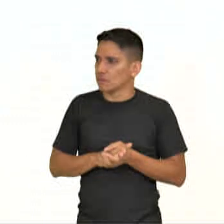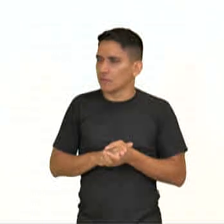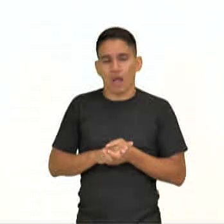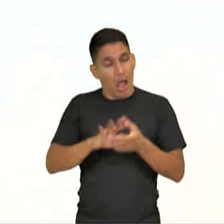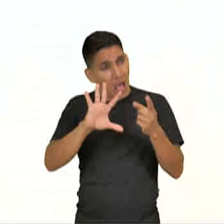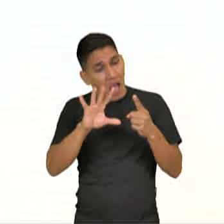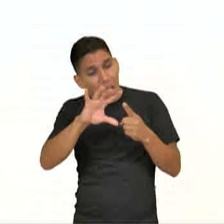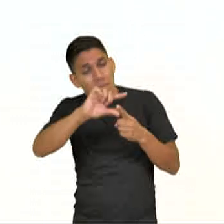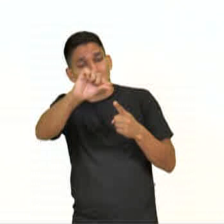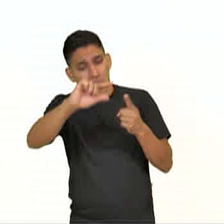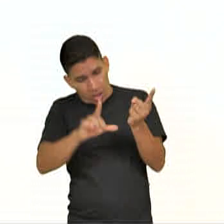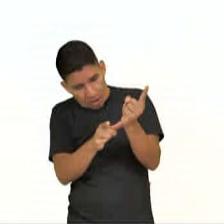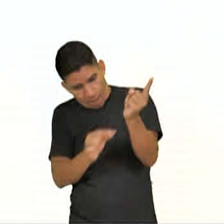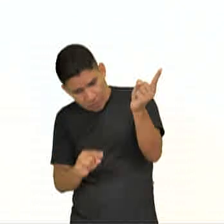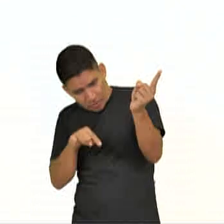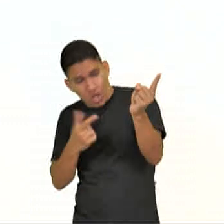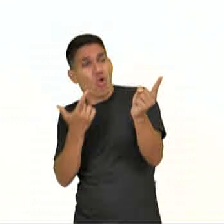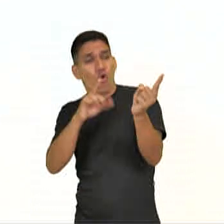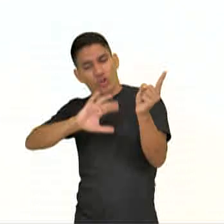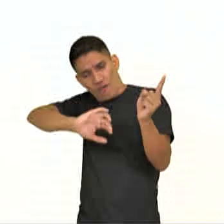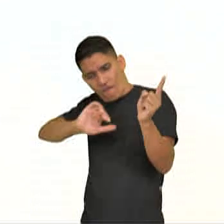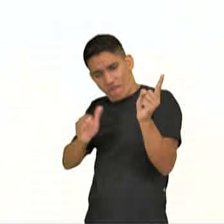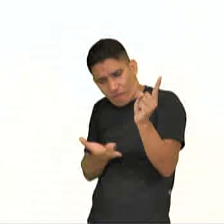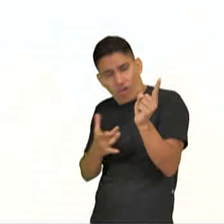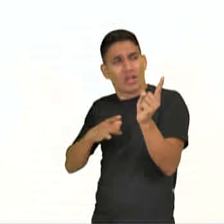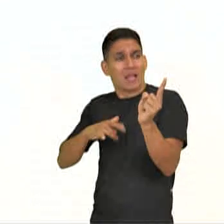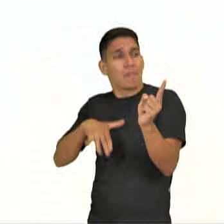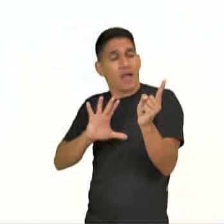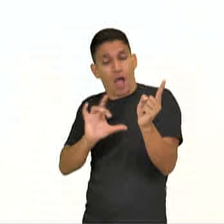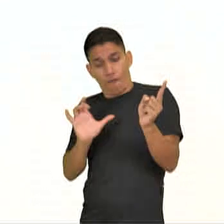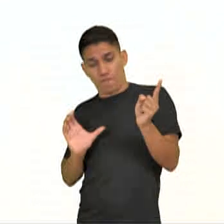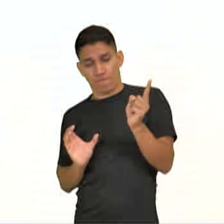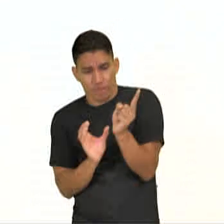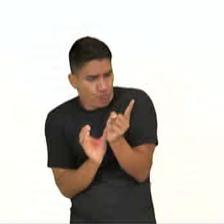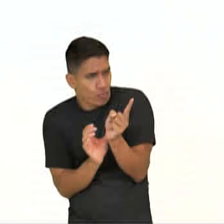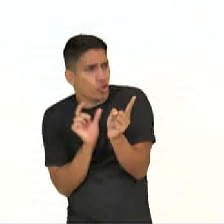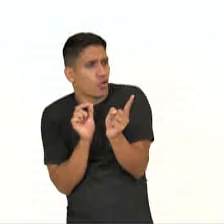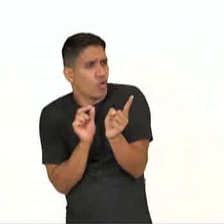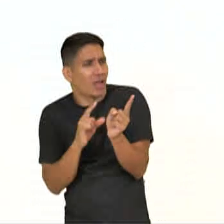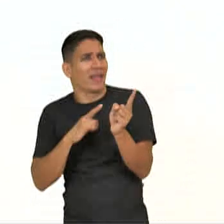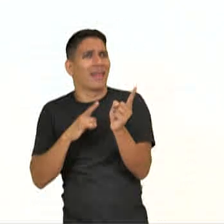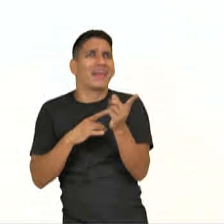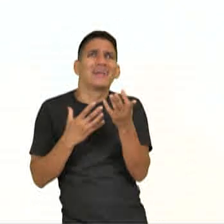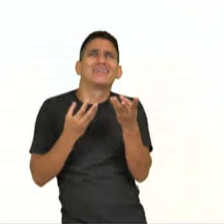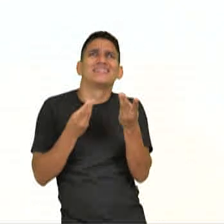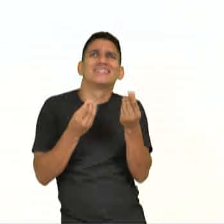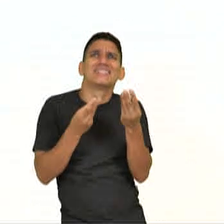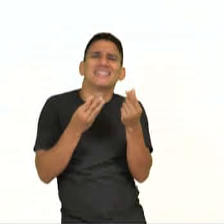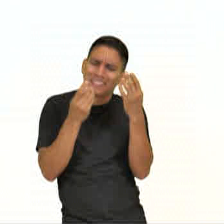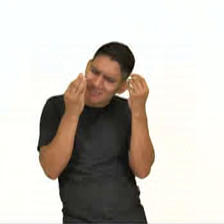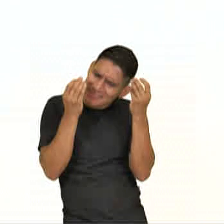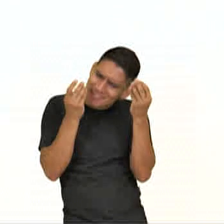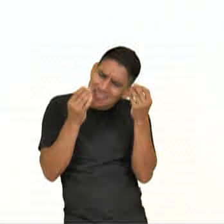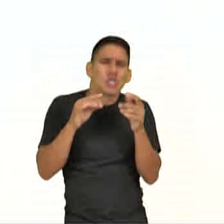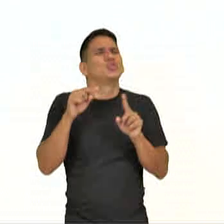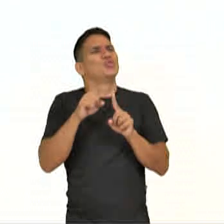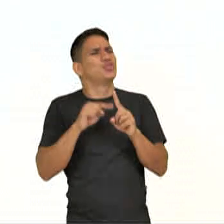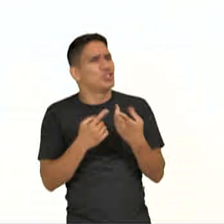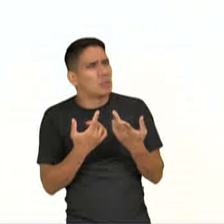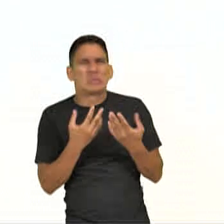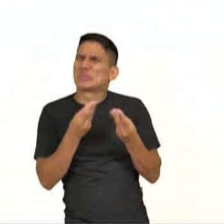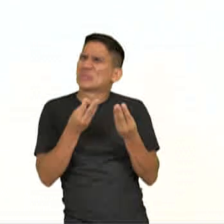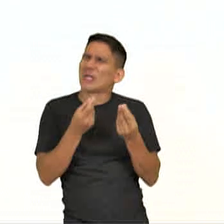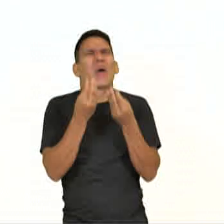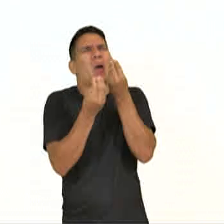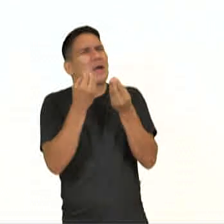ponta tem outra volta, só que esta é mais fechada. E tem uma espécie de, como é